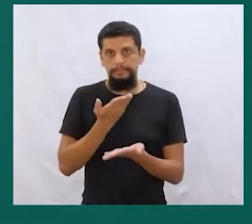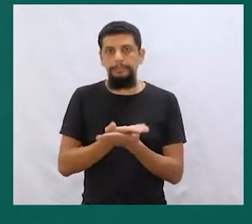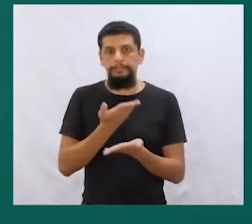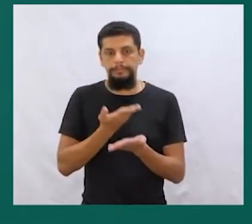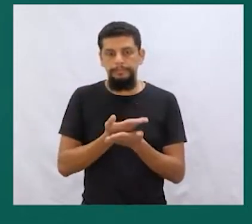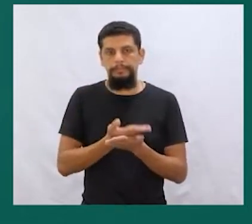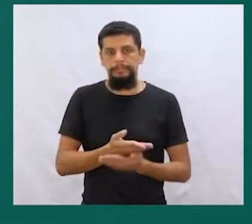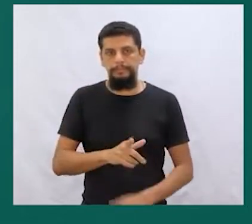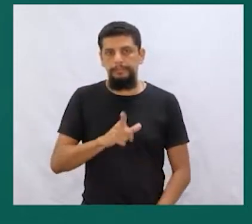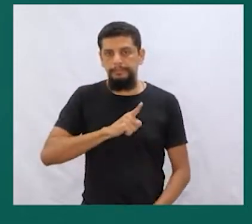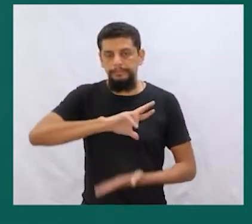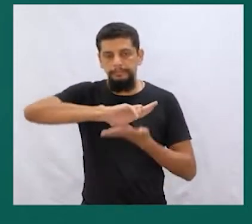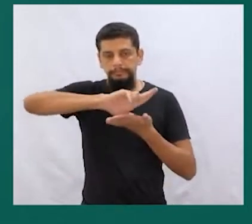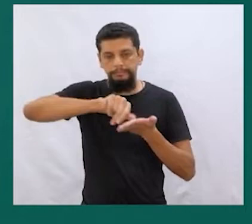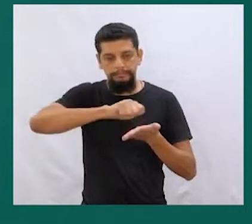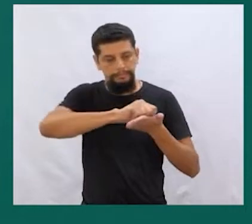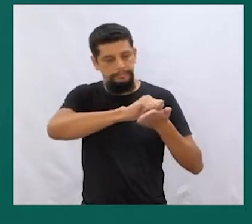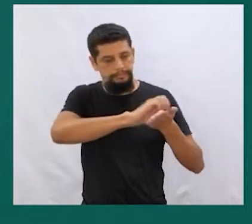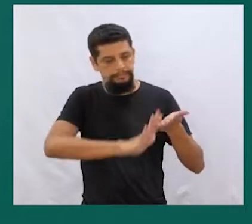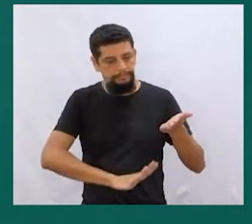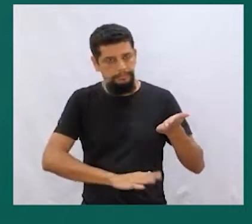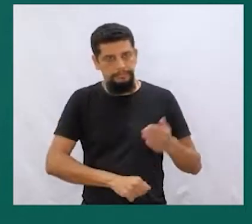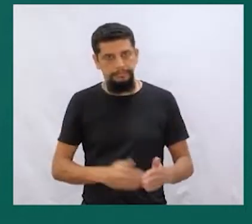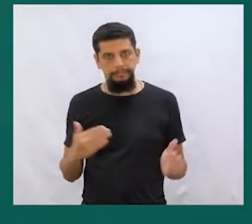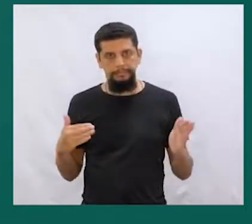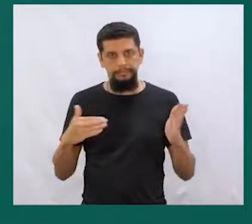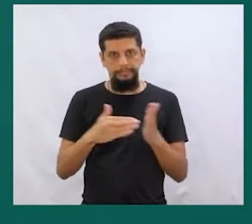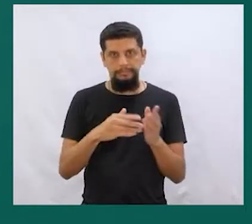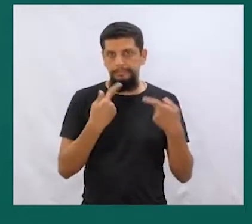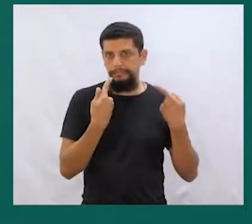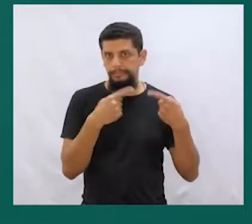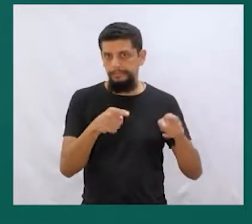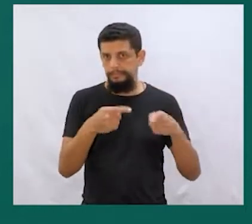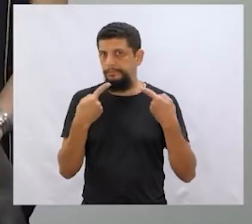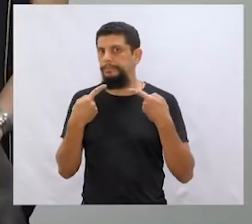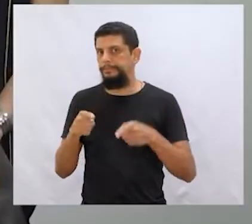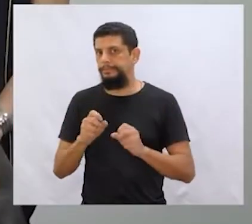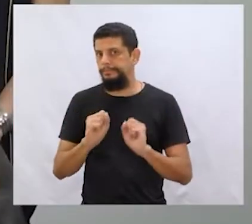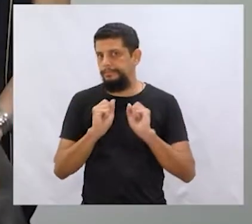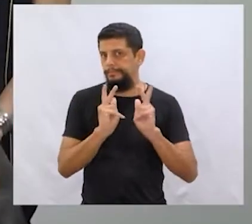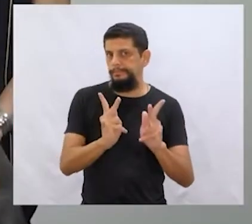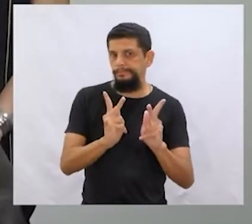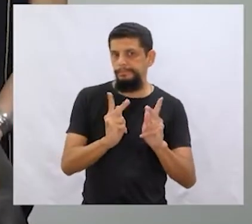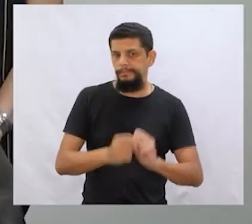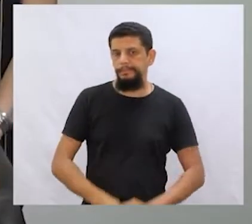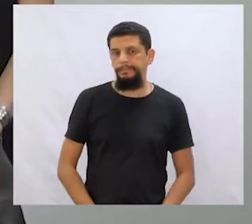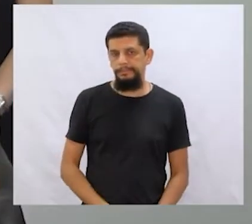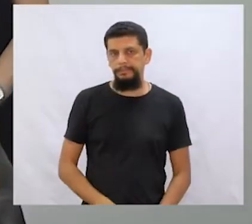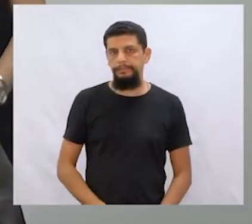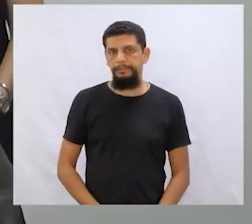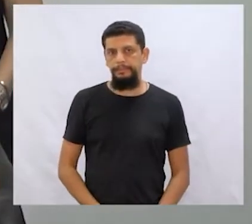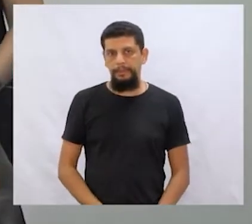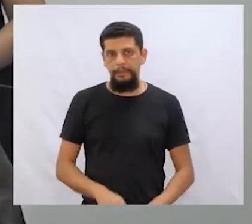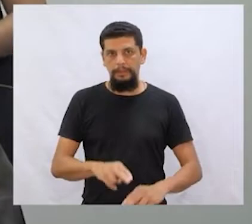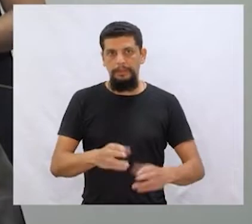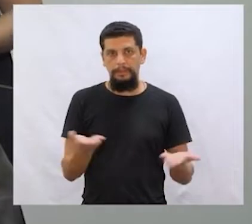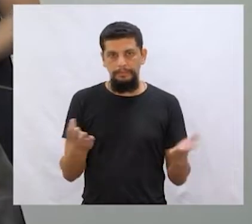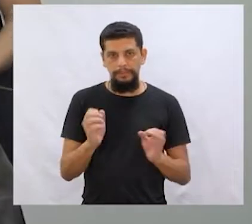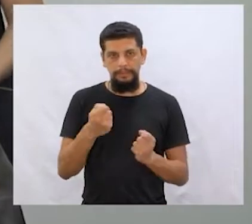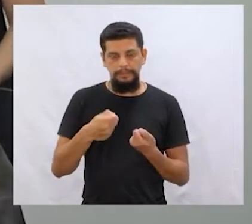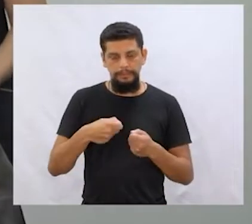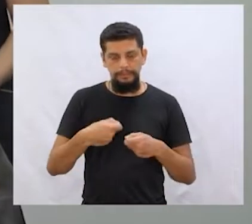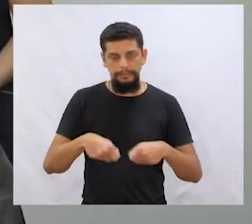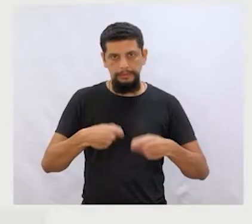aula. Vamos fazer atividades e, por último, desafios, certo? Para isso, nós